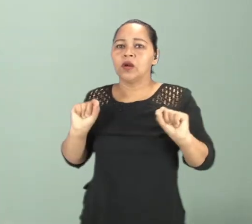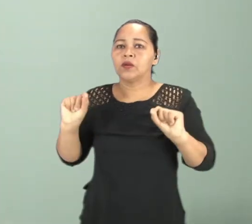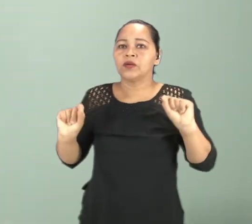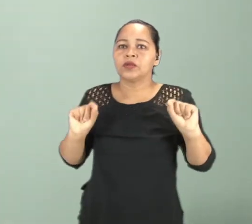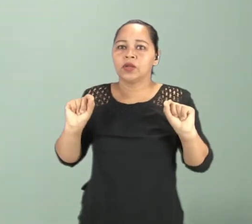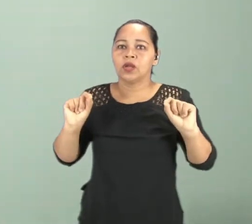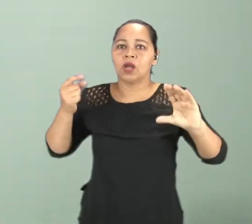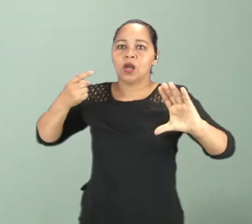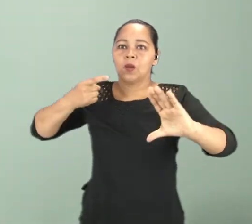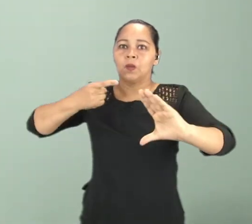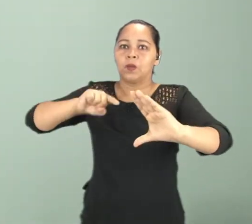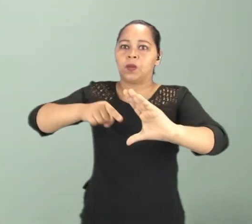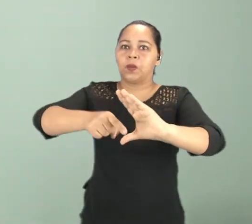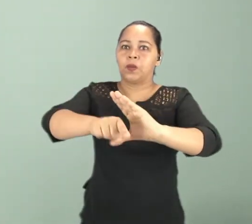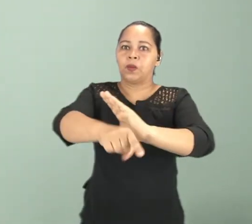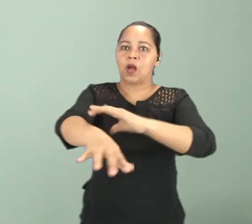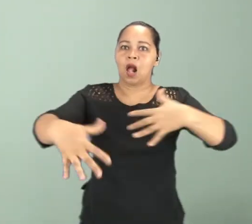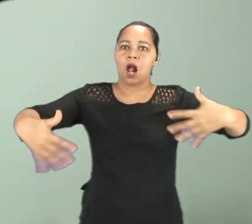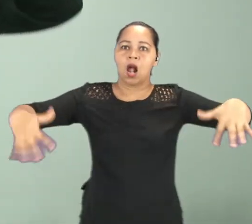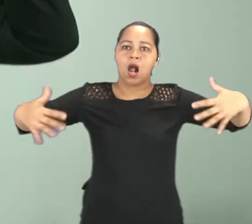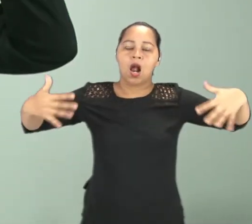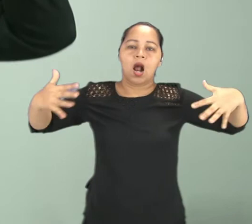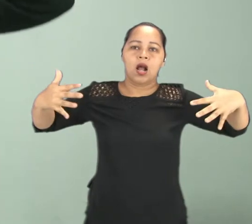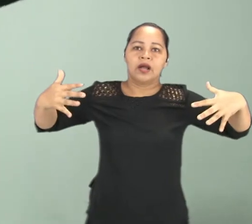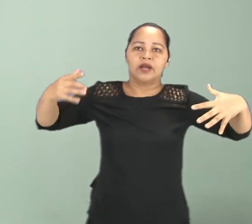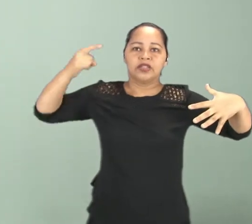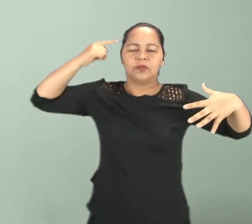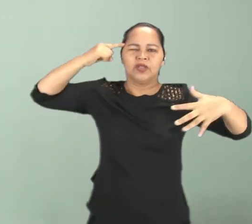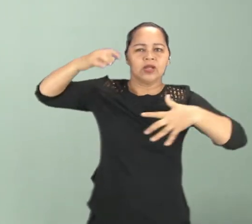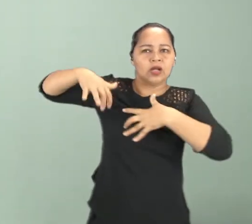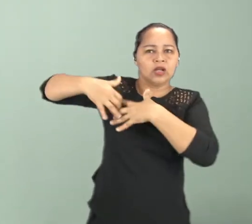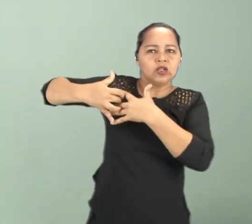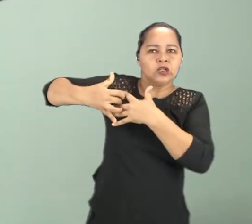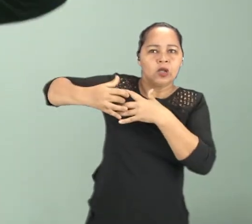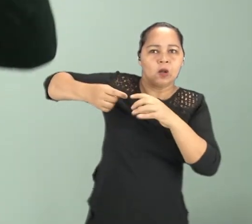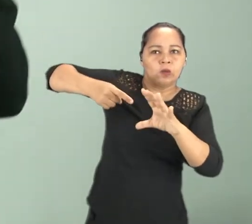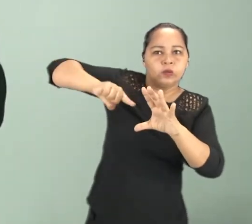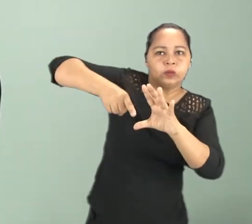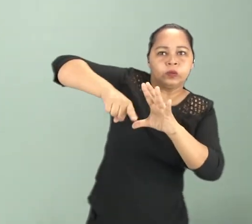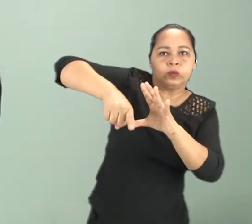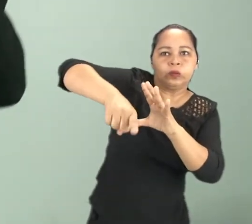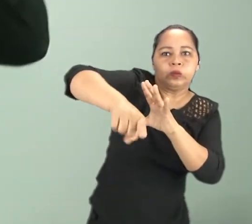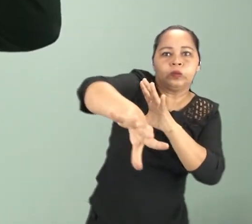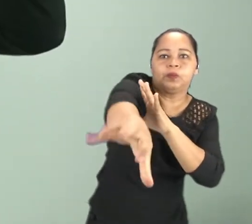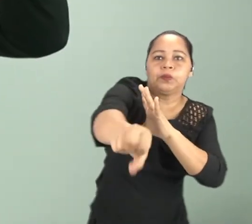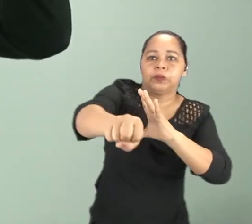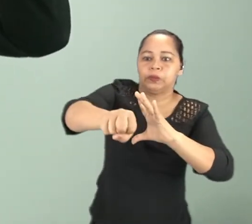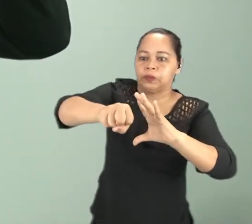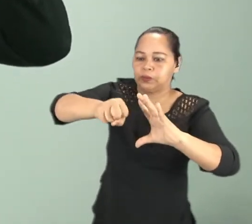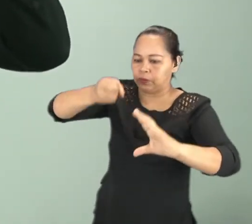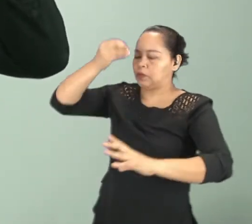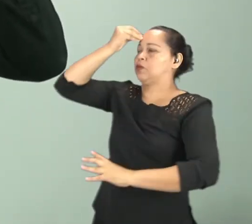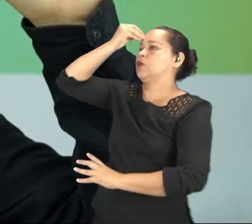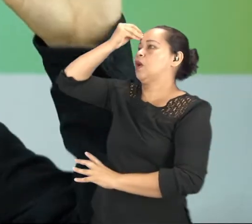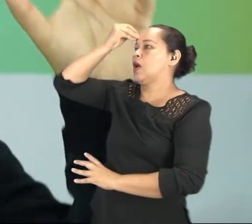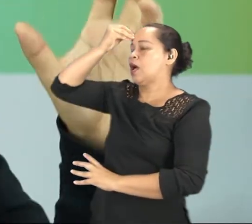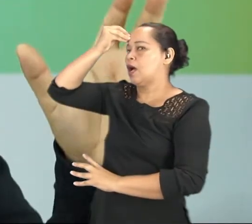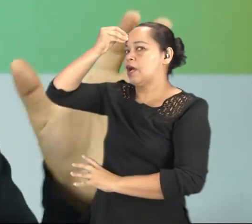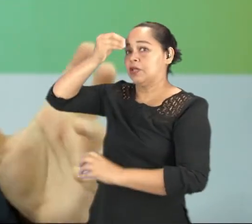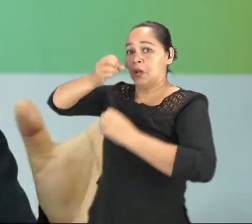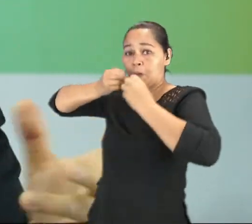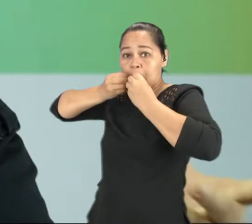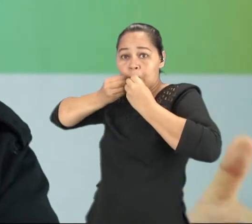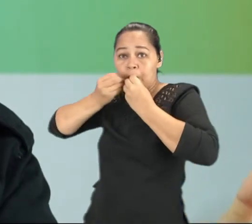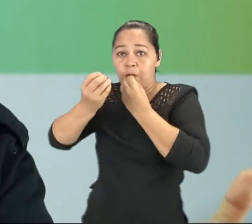está além do nosso conhecimento humano. E a gente está sempre tentando, toda vez que eu penso além daquilo, por